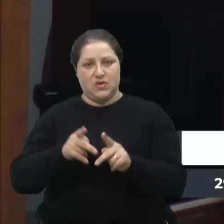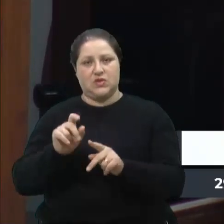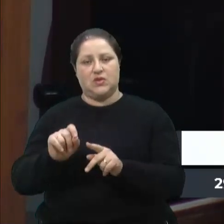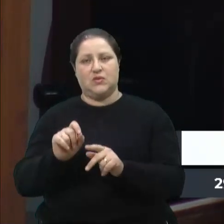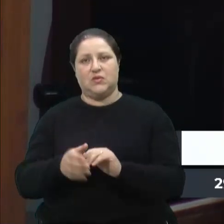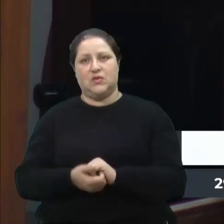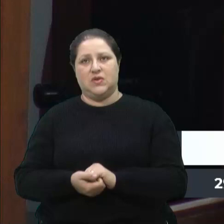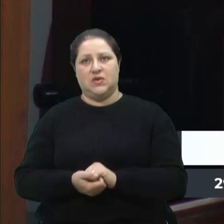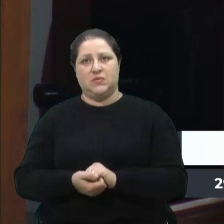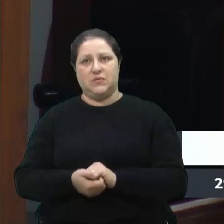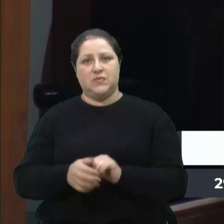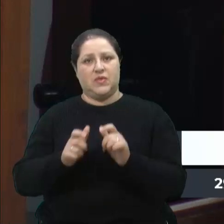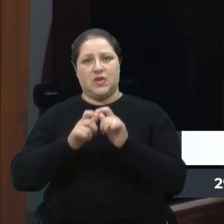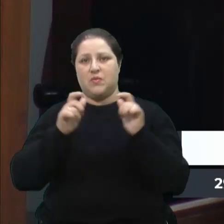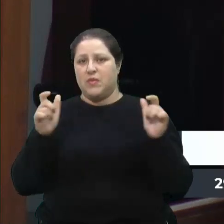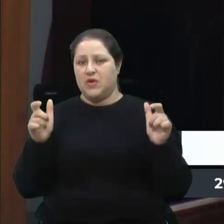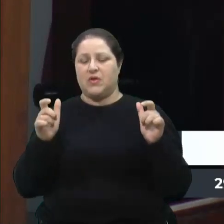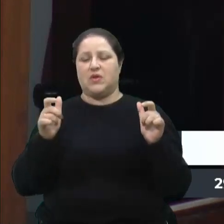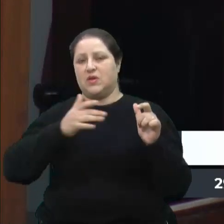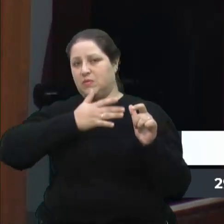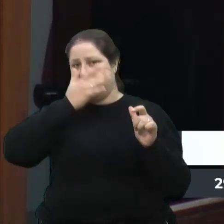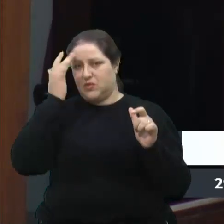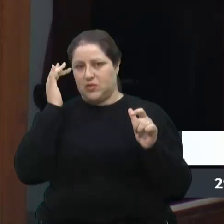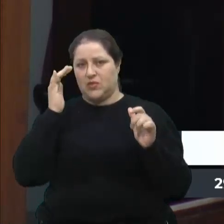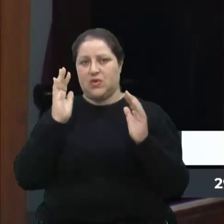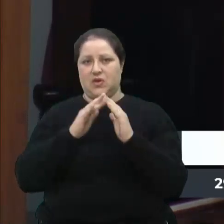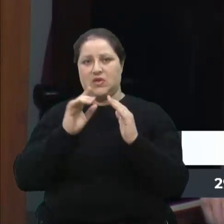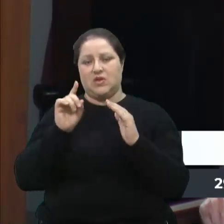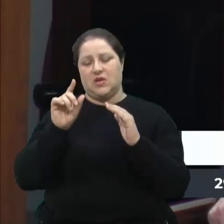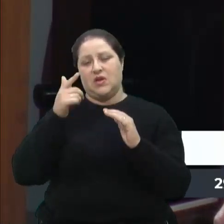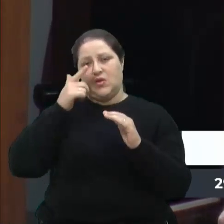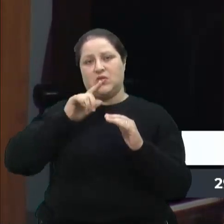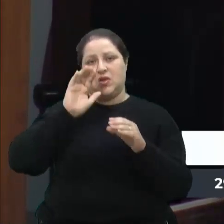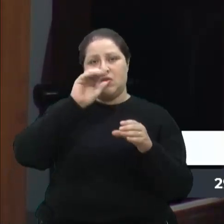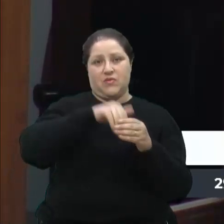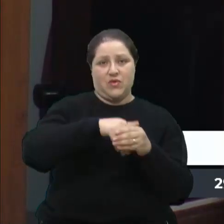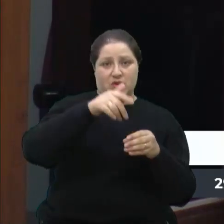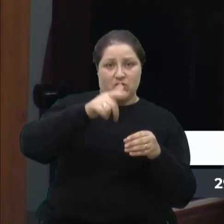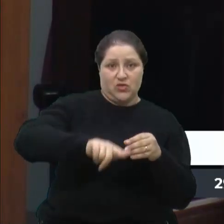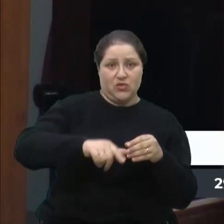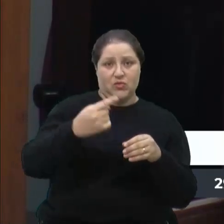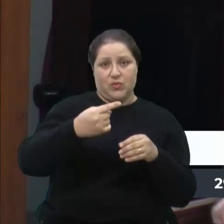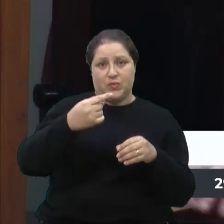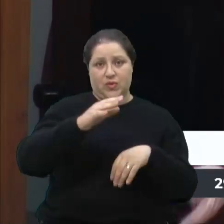que a maioria da população agora reelegeu o Zema no primeiro turno.